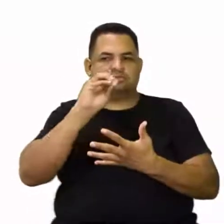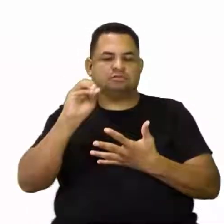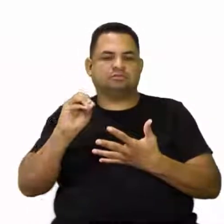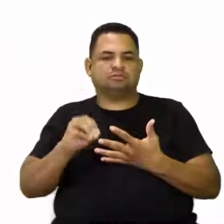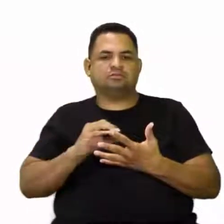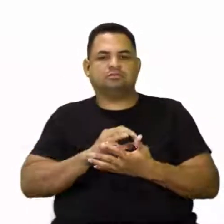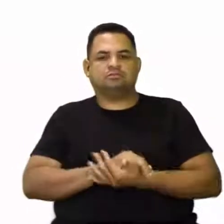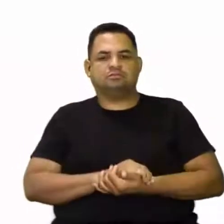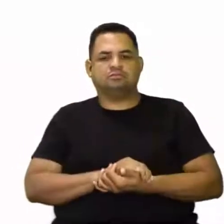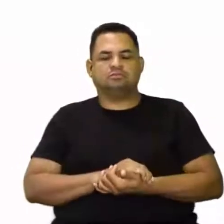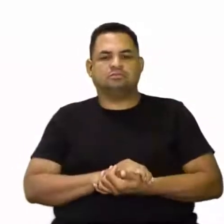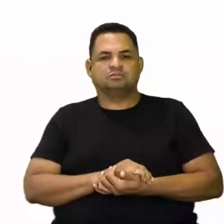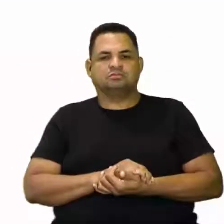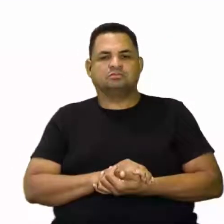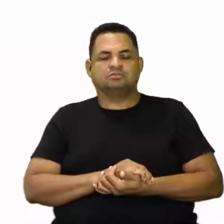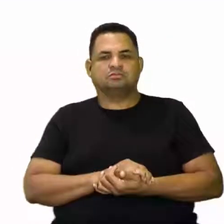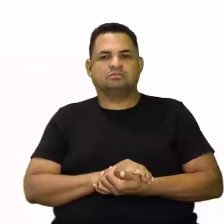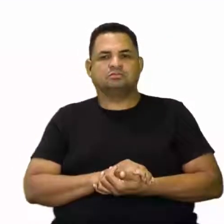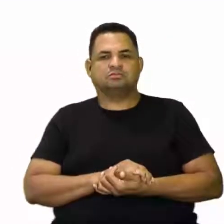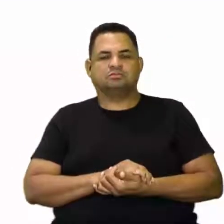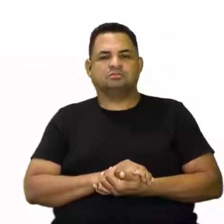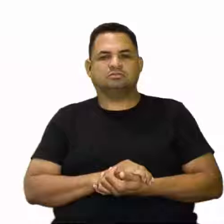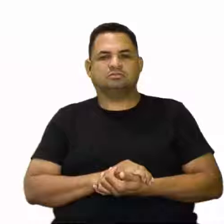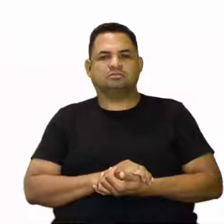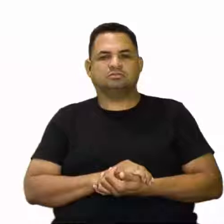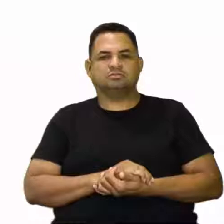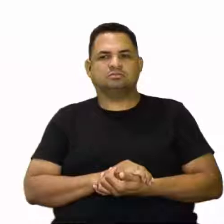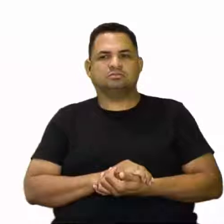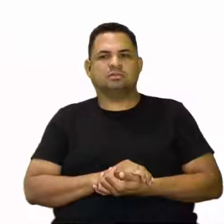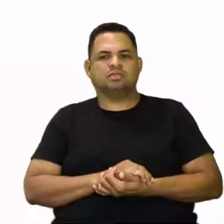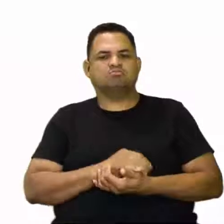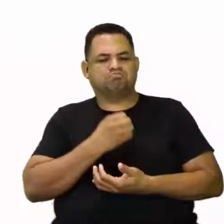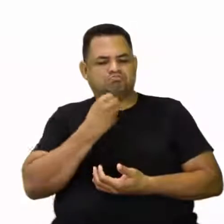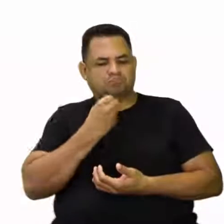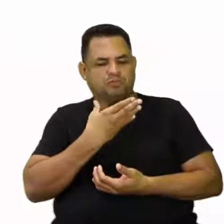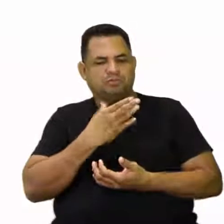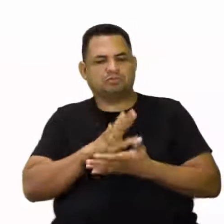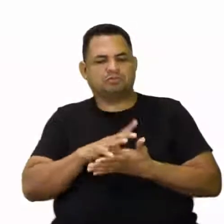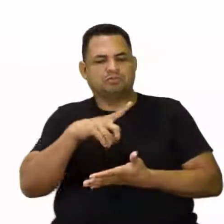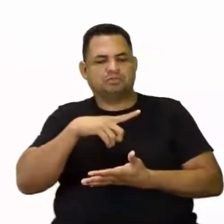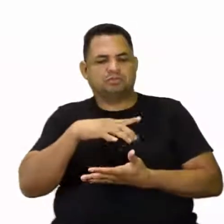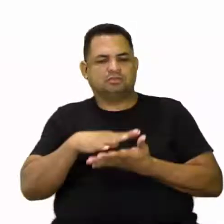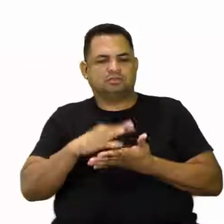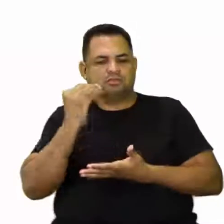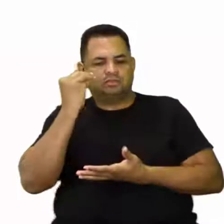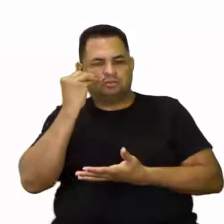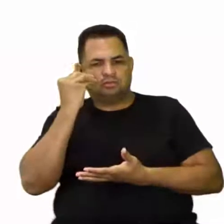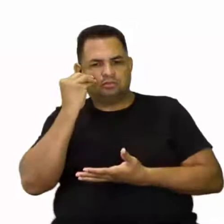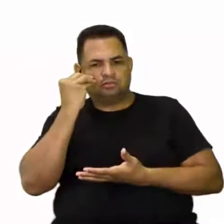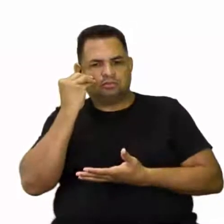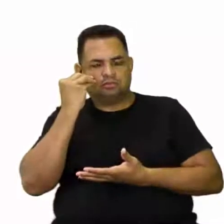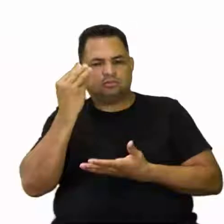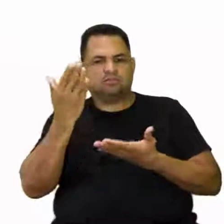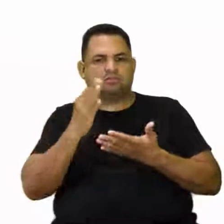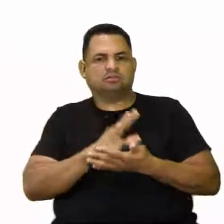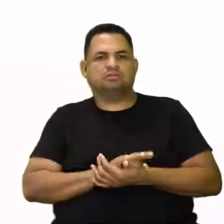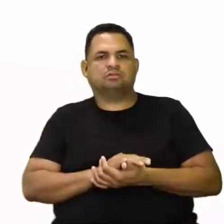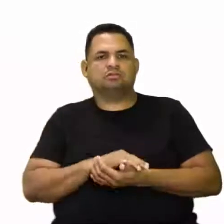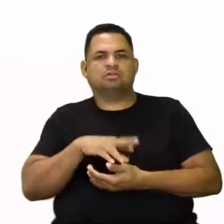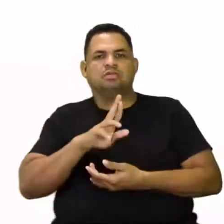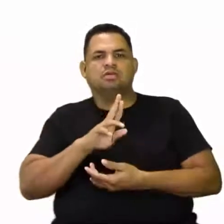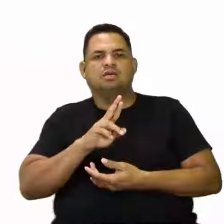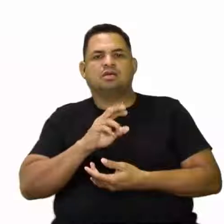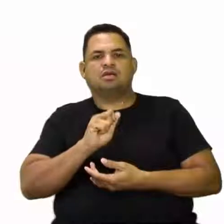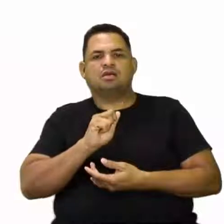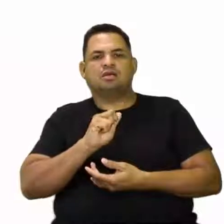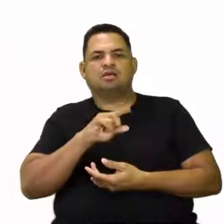colagem. Então, vale muito a pena você ter essa experiência de ler Rayuela. Você não vai